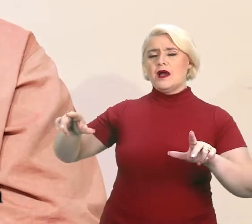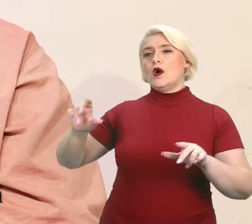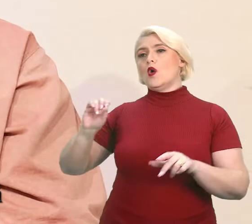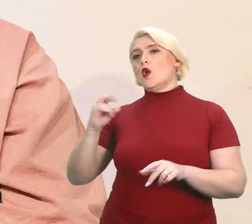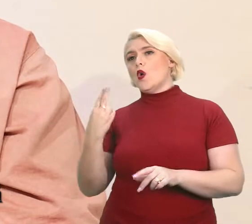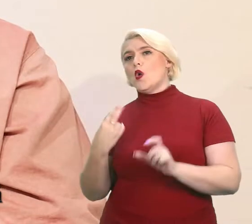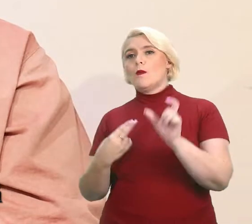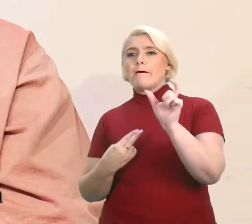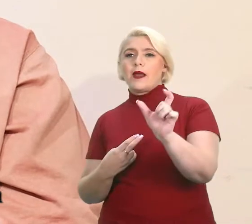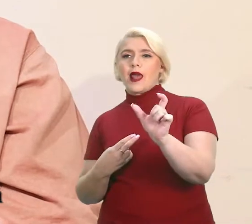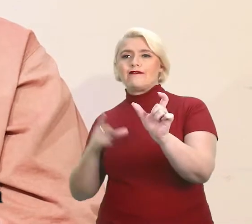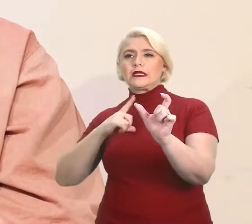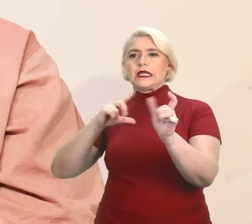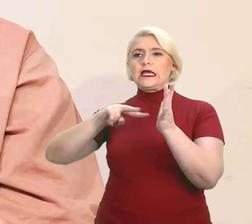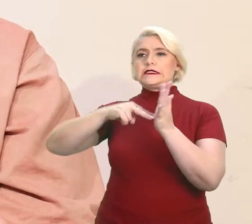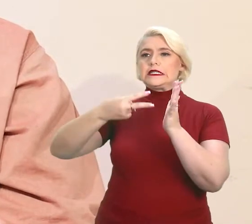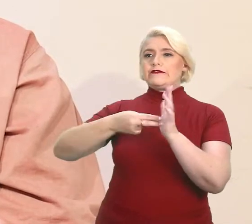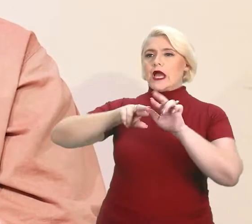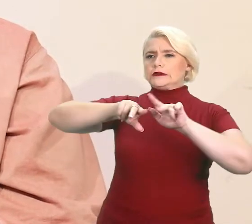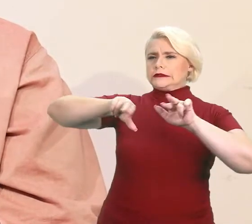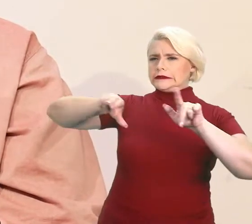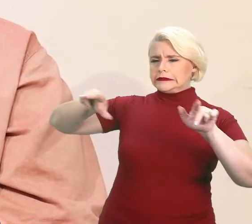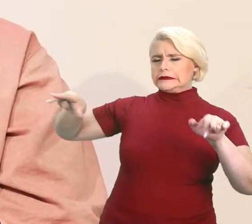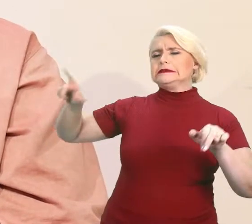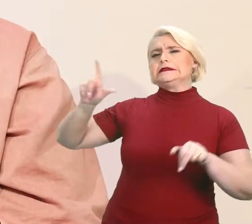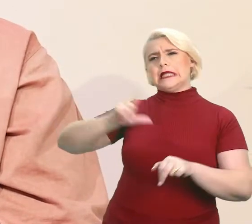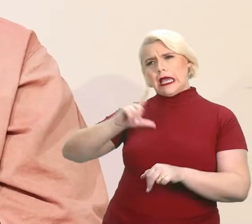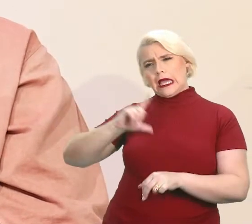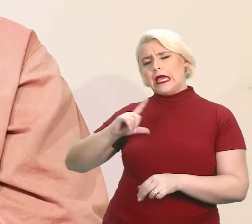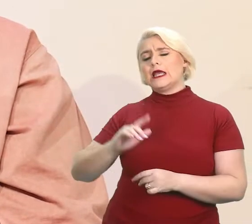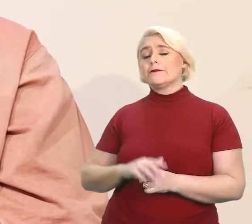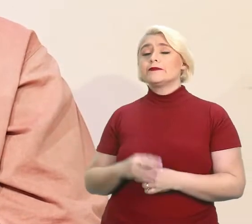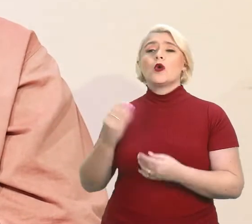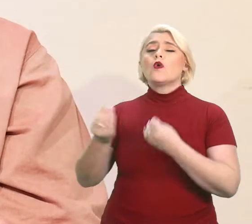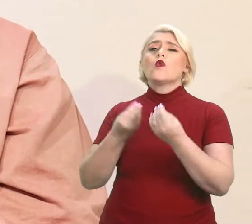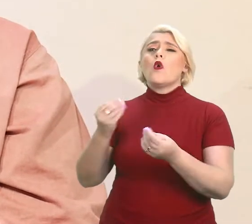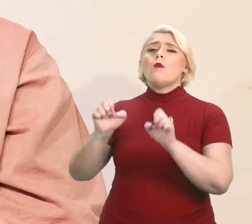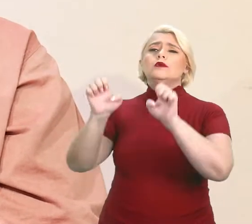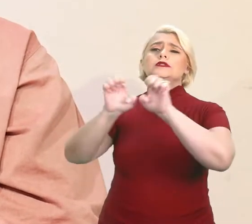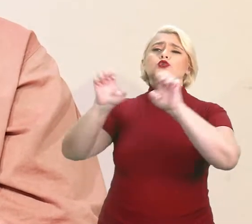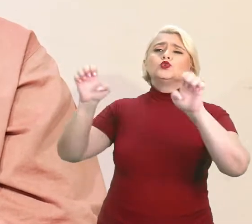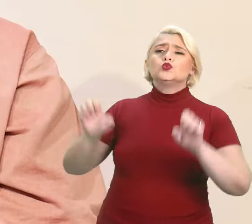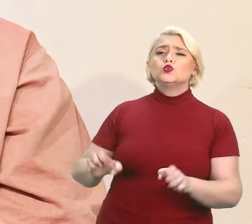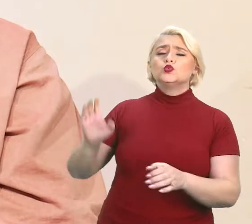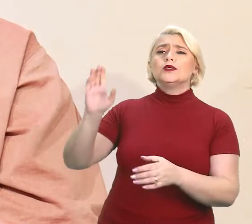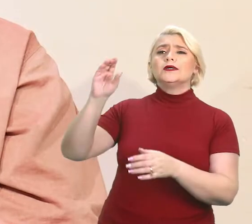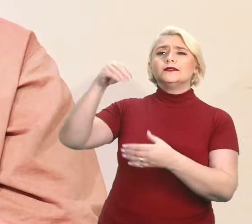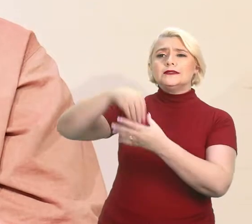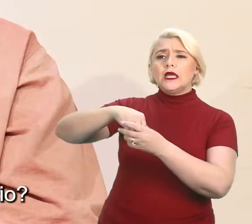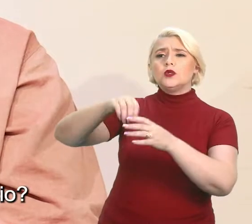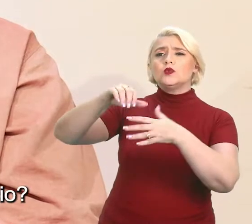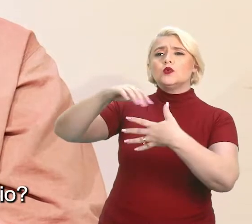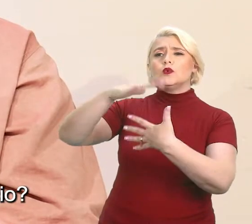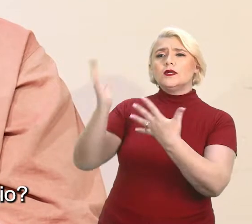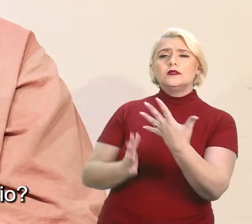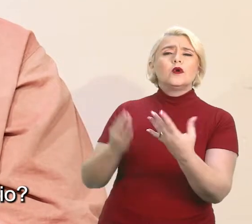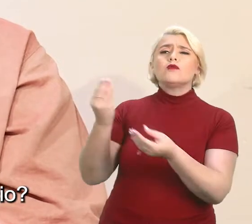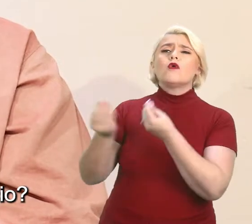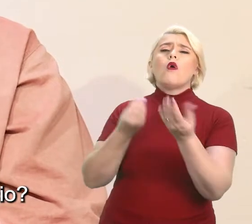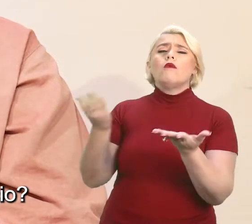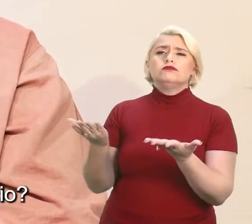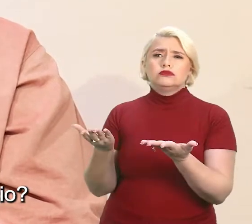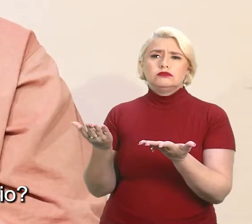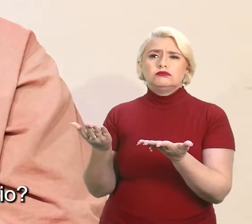uma palavra só para vários significados. Como é que é a estrutura da língua de sinais? Como é que foi